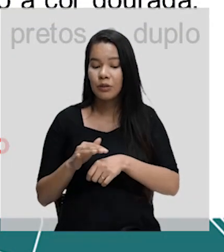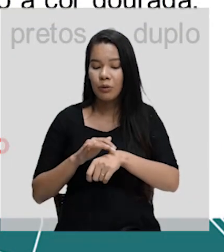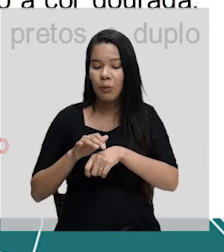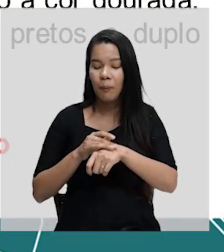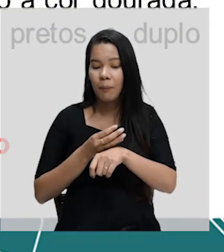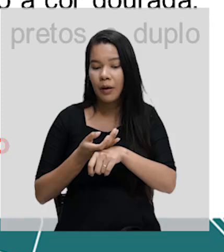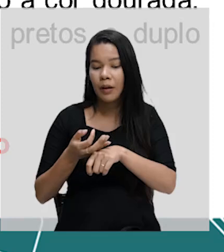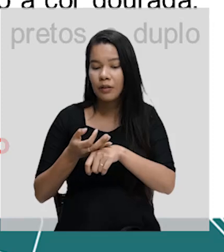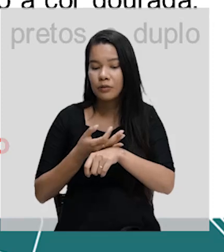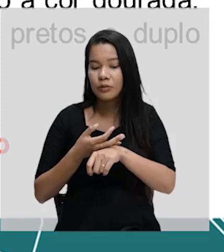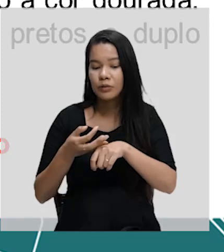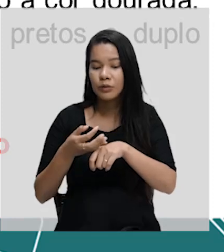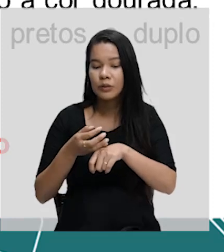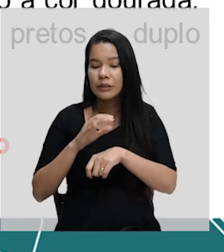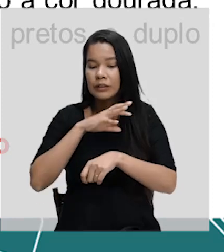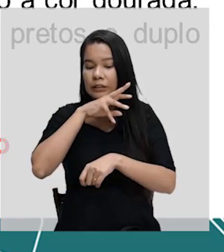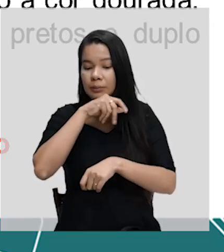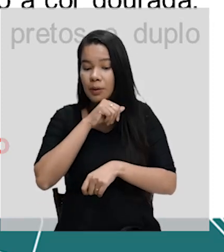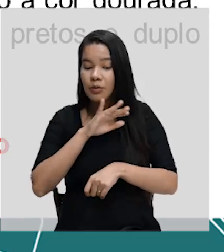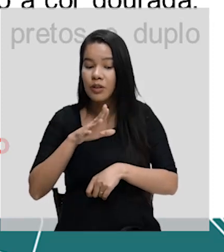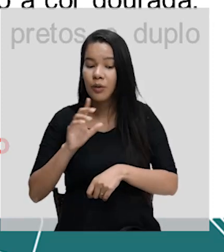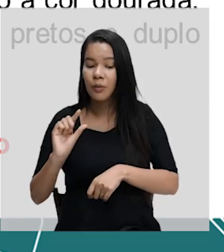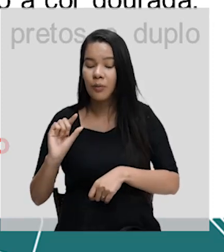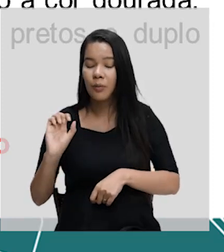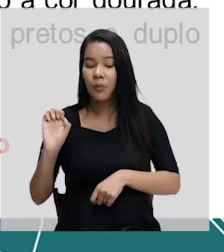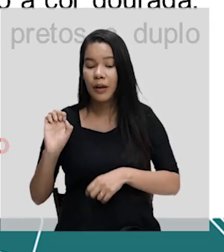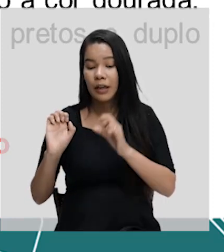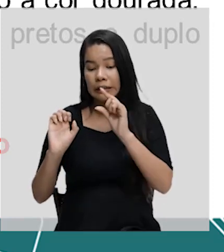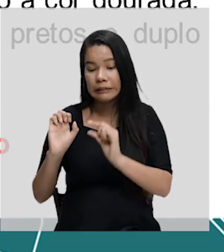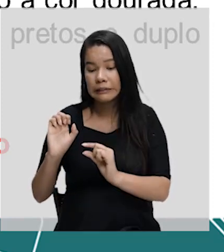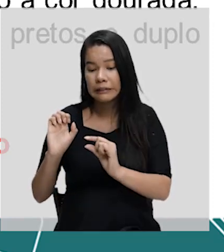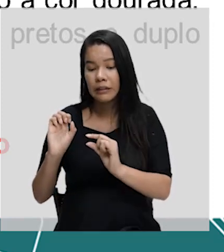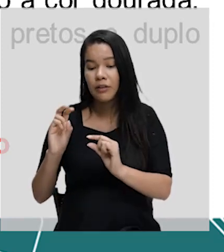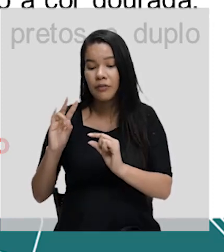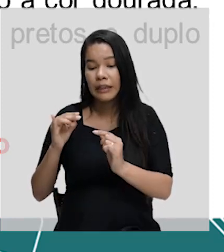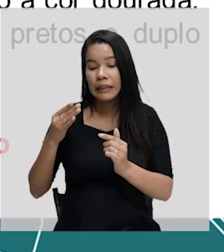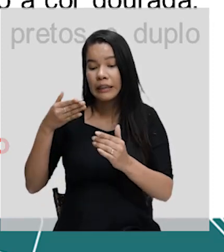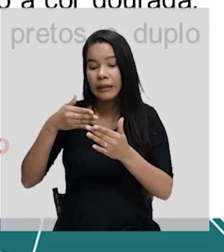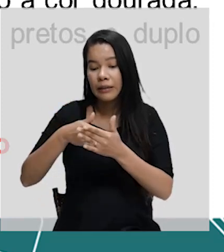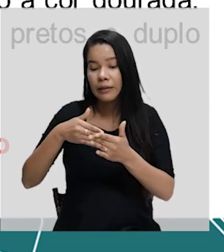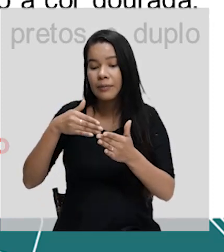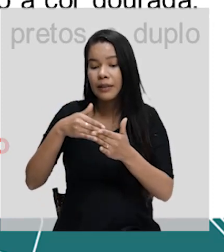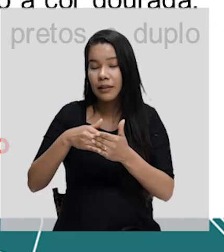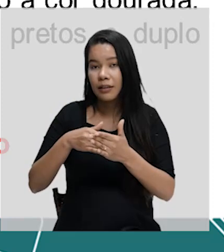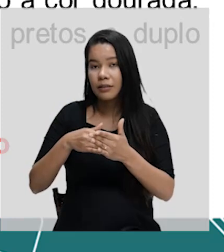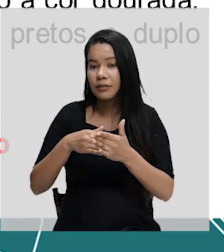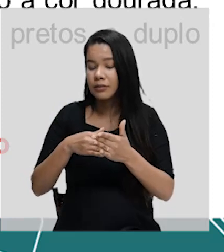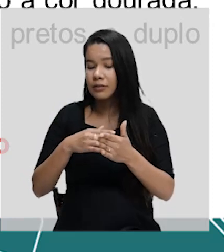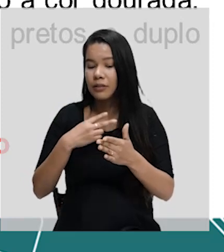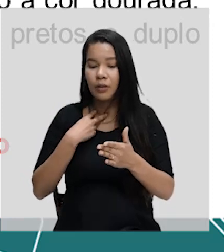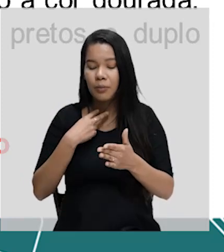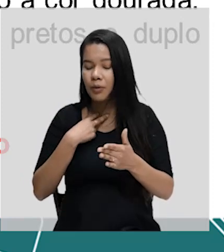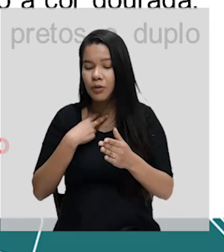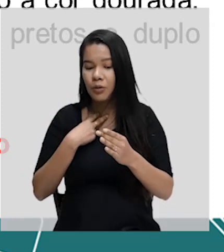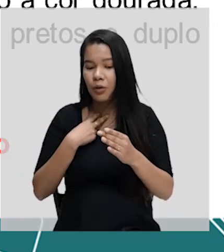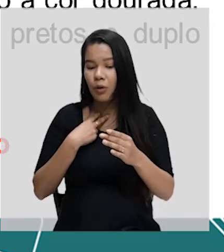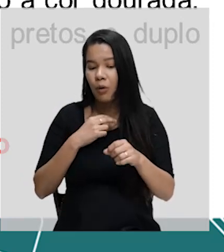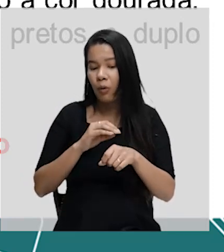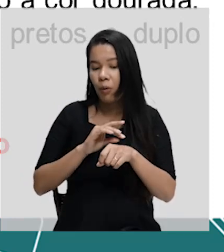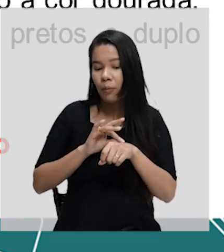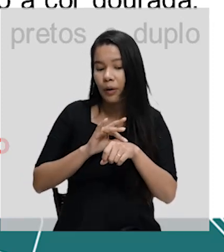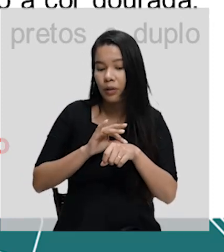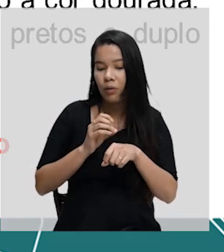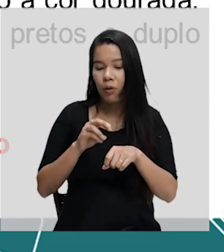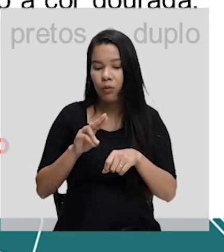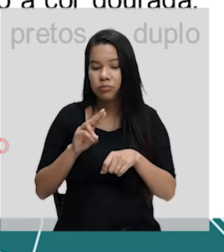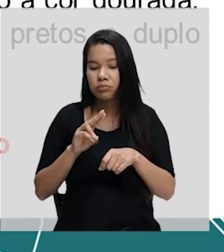ele vai impedir que tanto o pigmento preto ou o pigmento marrom não se deposite no pelo, tá? Então, a gente tem